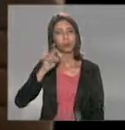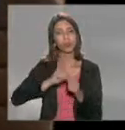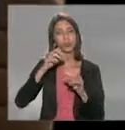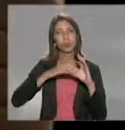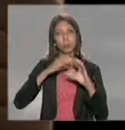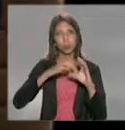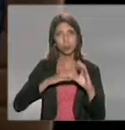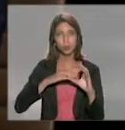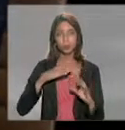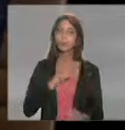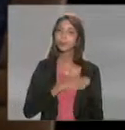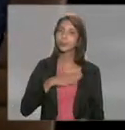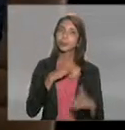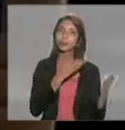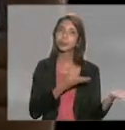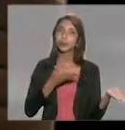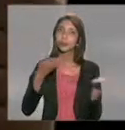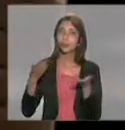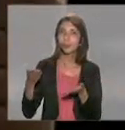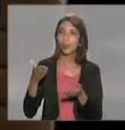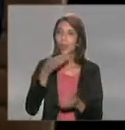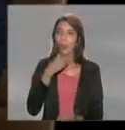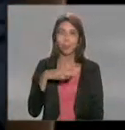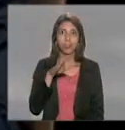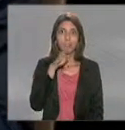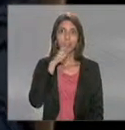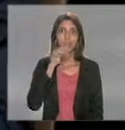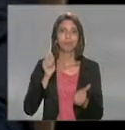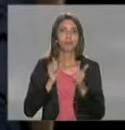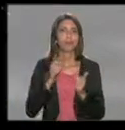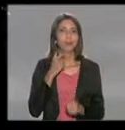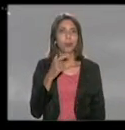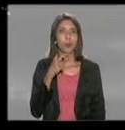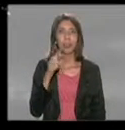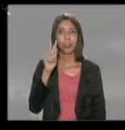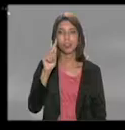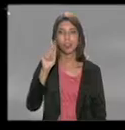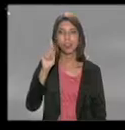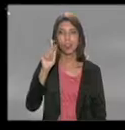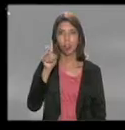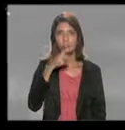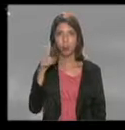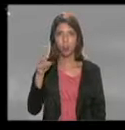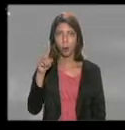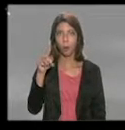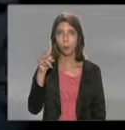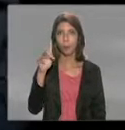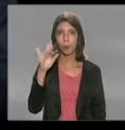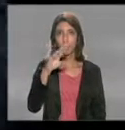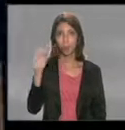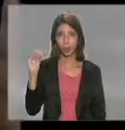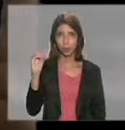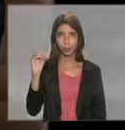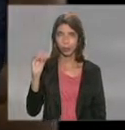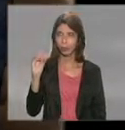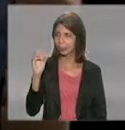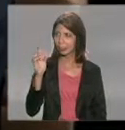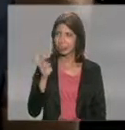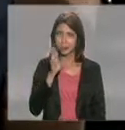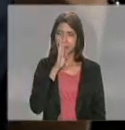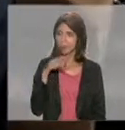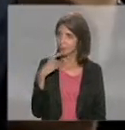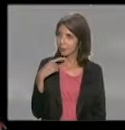concursos públicos. Eu tenho o prazer de receber o inquieto Galvão Preto. É inquieto